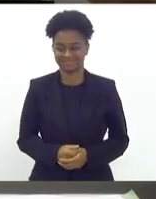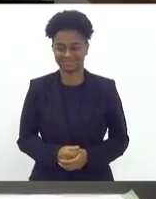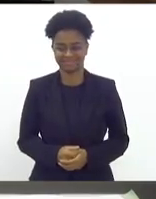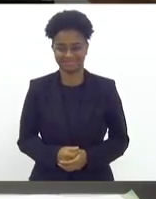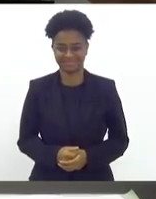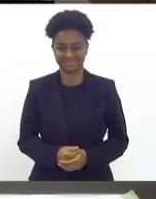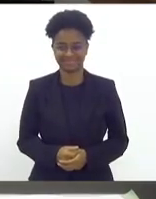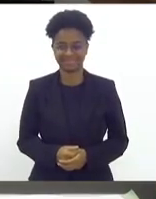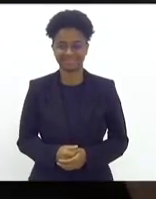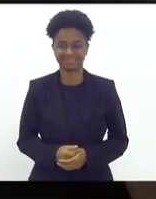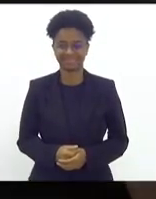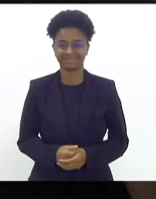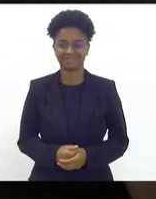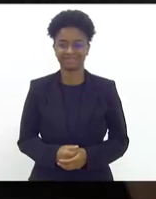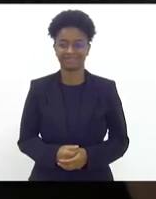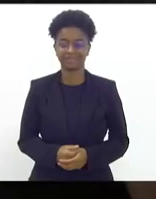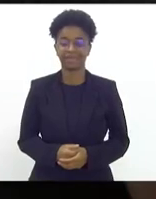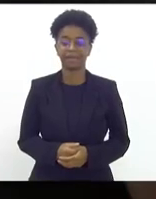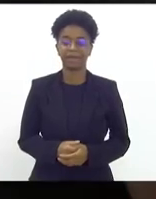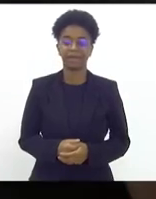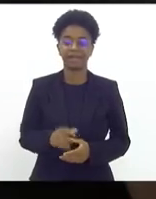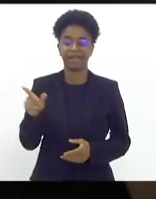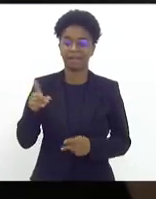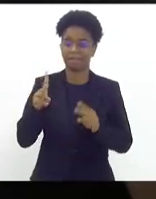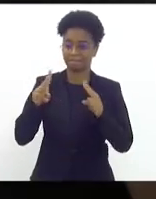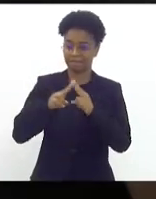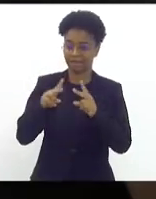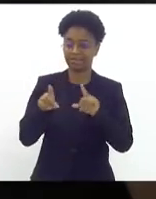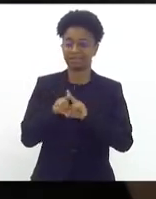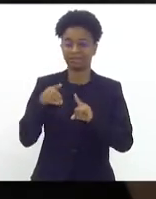Ele como par e como deputado ímpar.